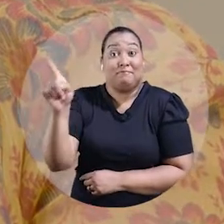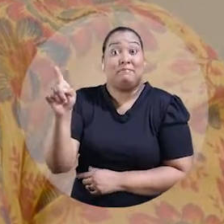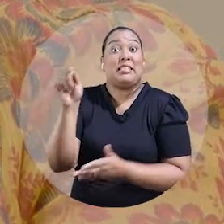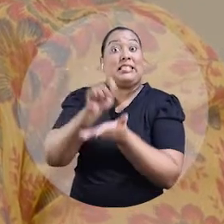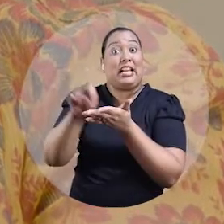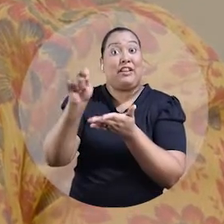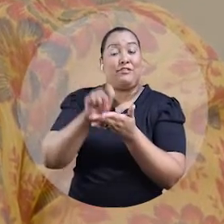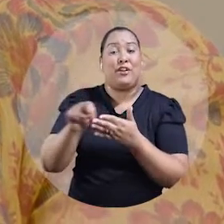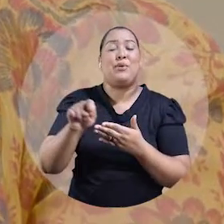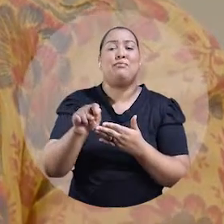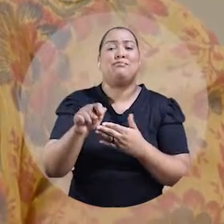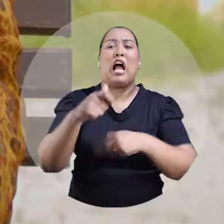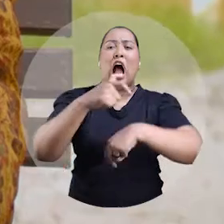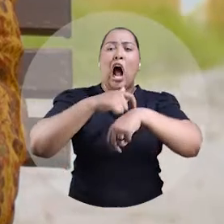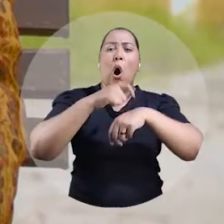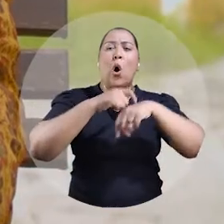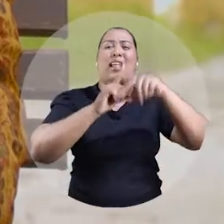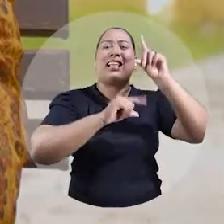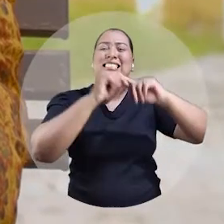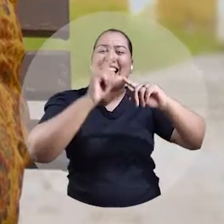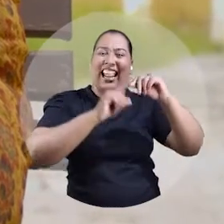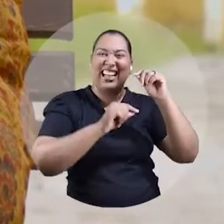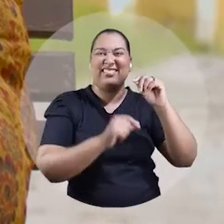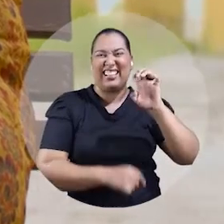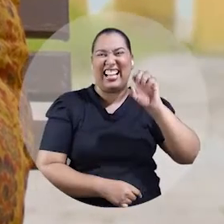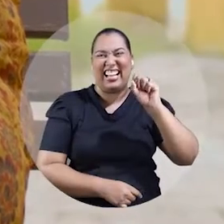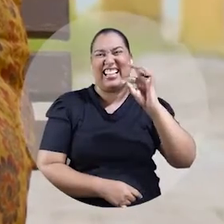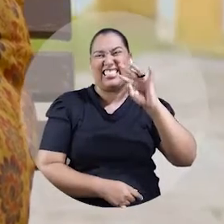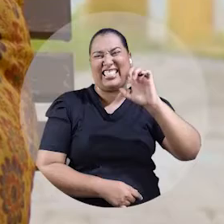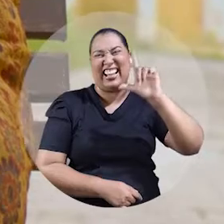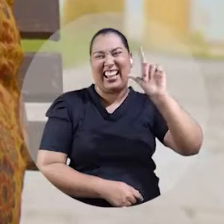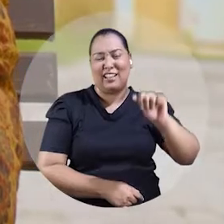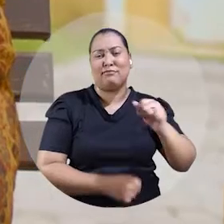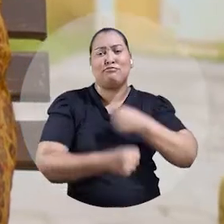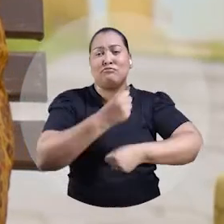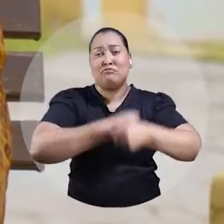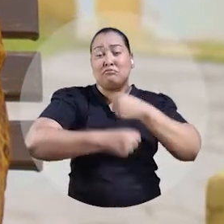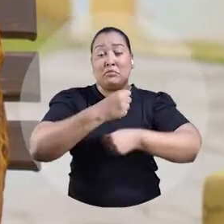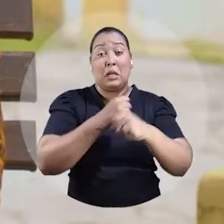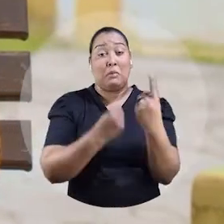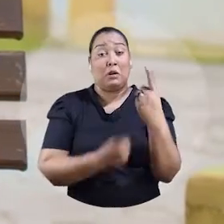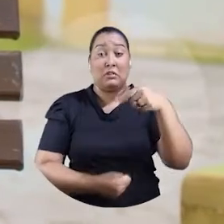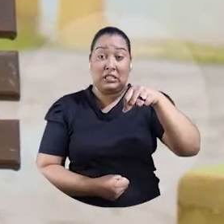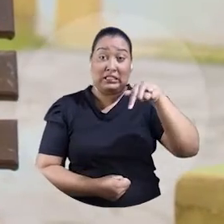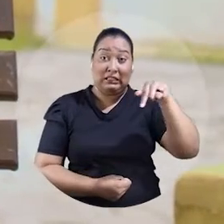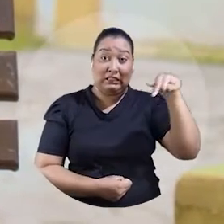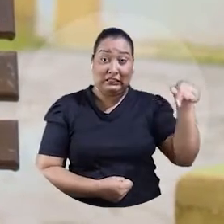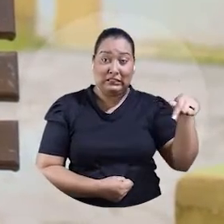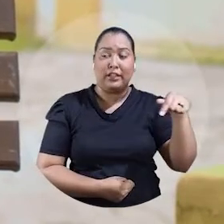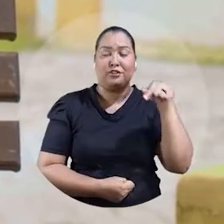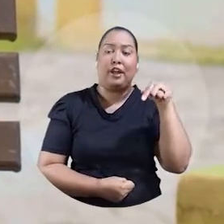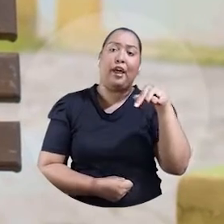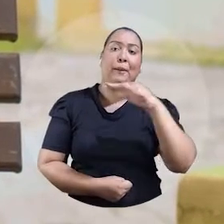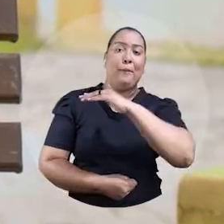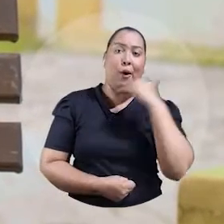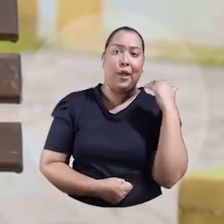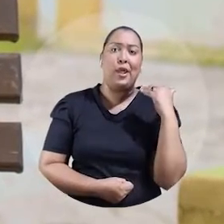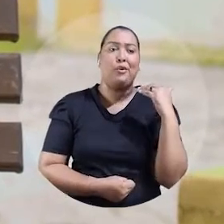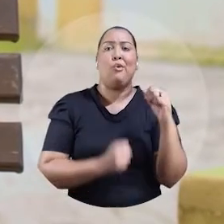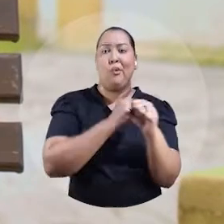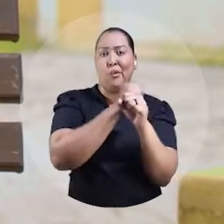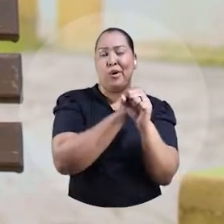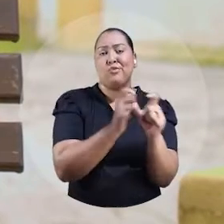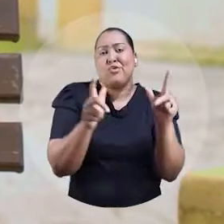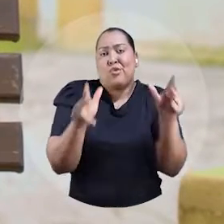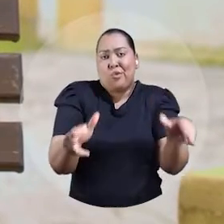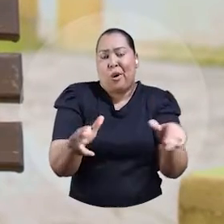A Hora da Estrela, ela lançou em 1977, que foi o ano da sua morte, né? E